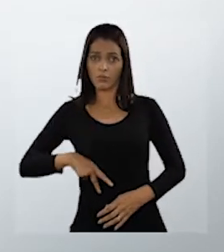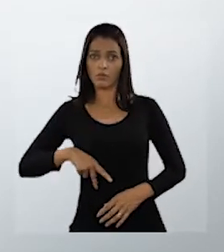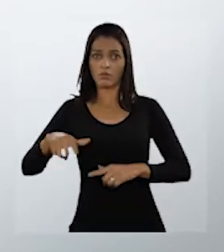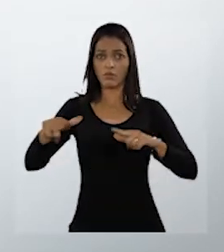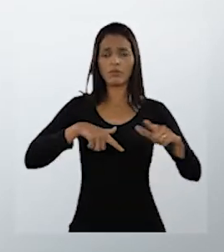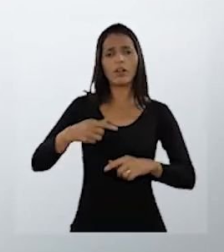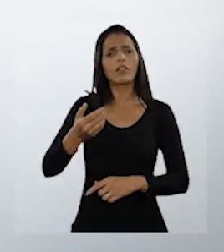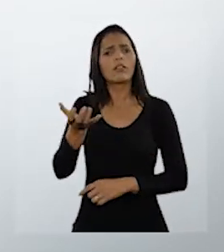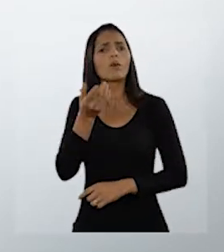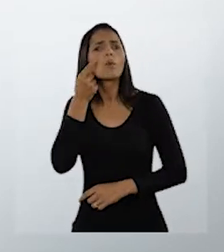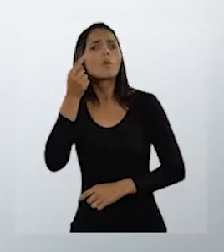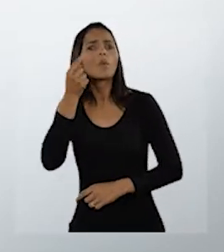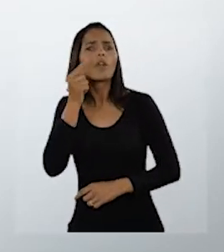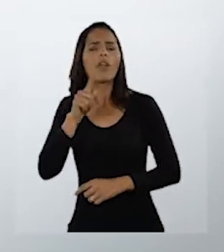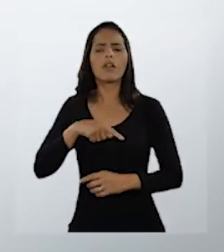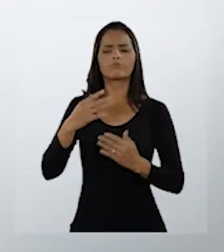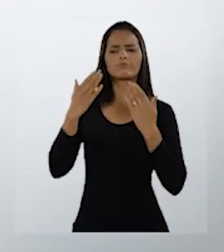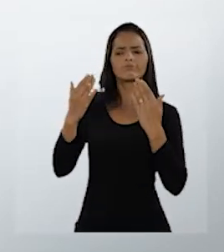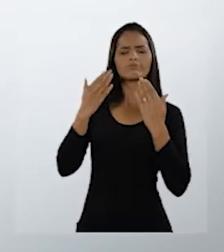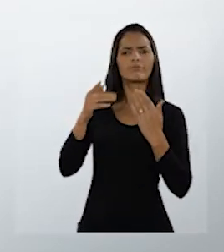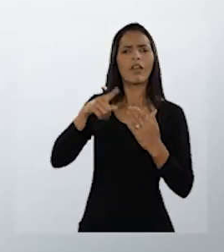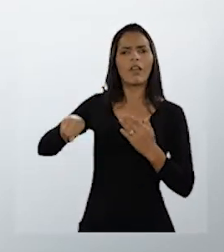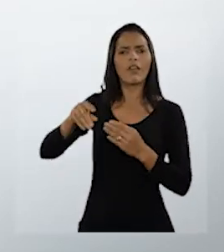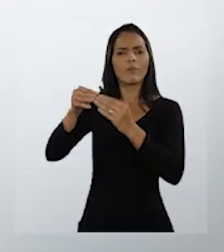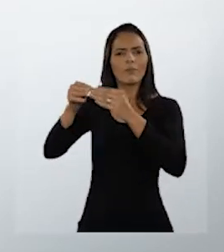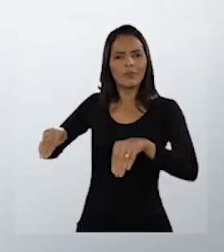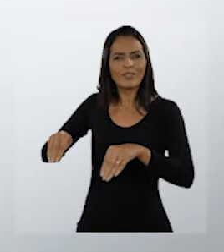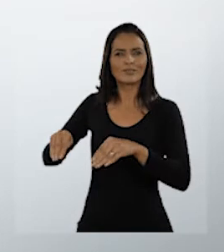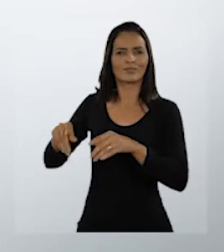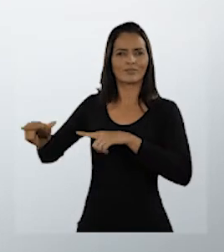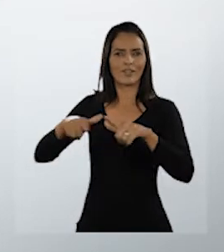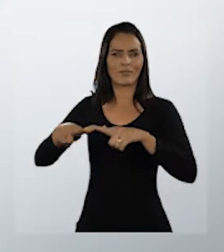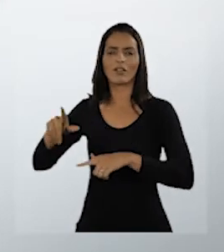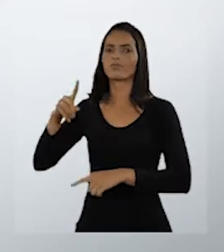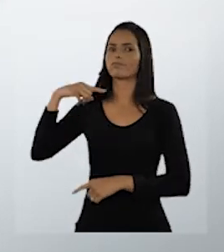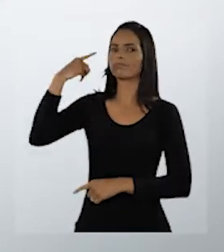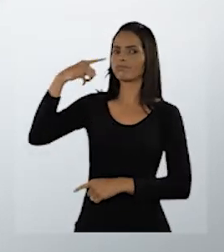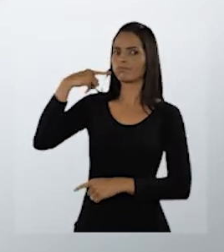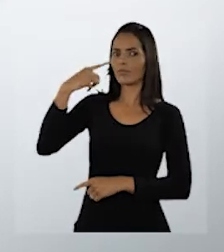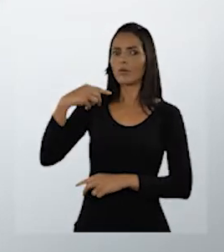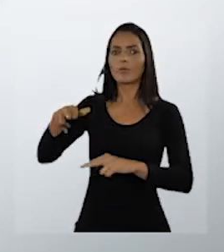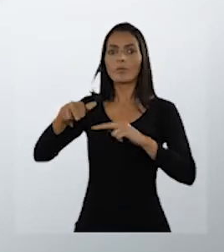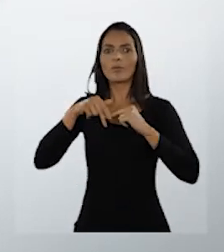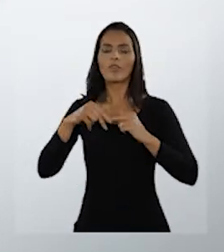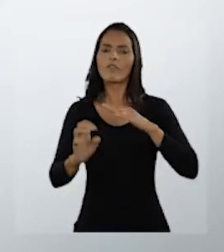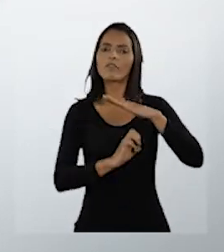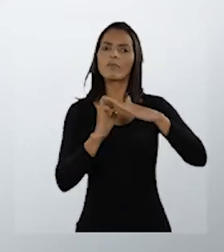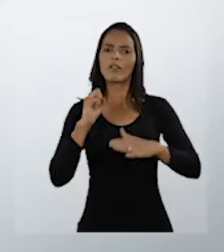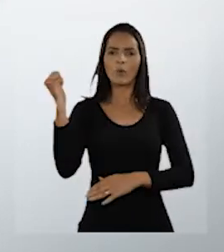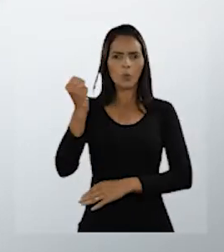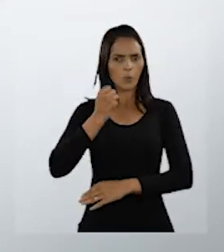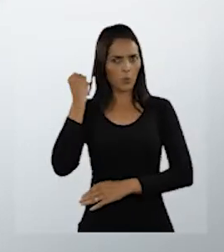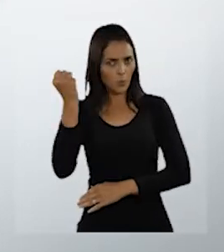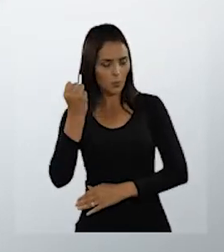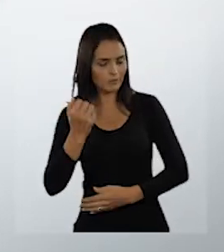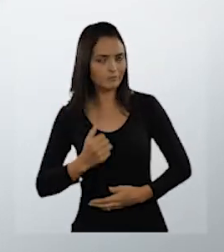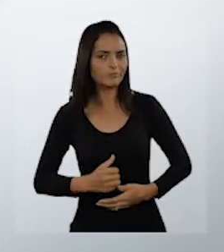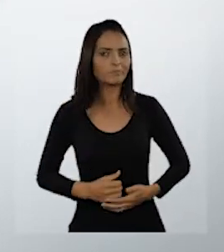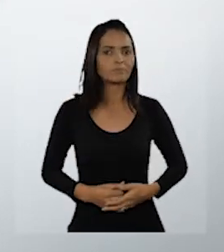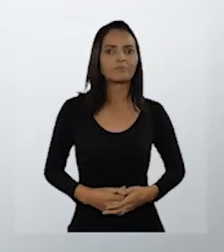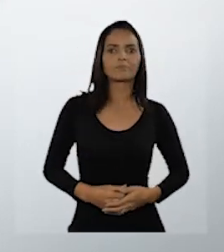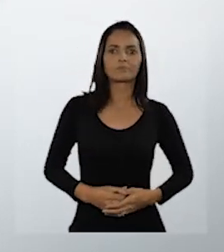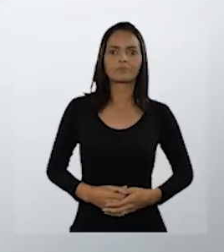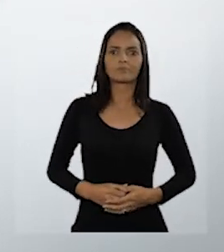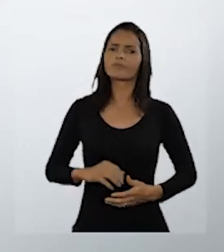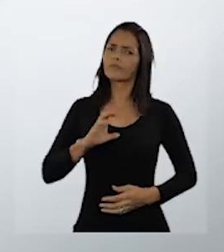Trabalho pretendia apurar a suposta precarização do trabalho dos advogados e advogadas por grandes escritórios